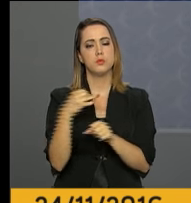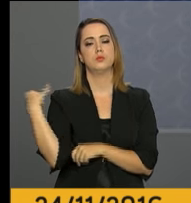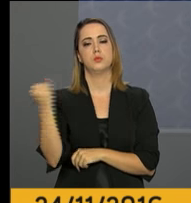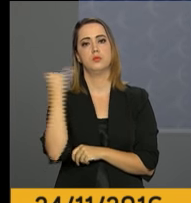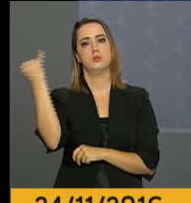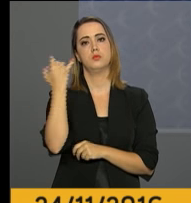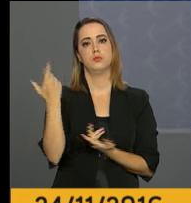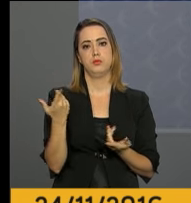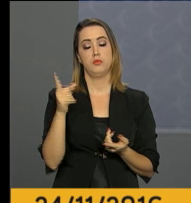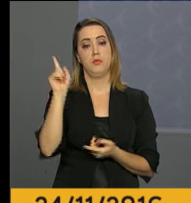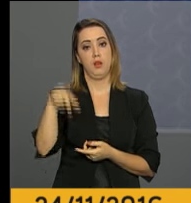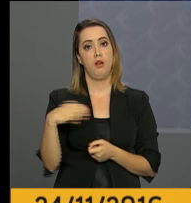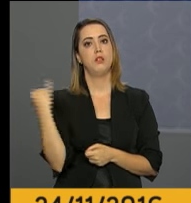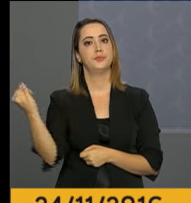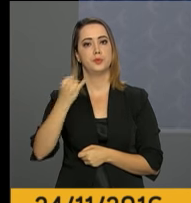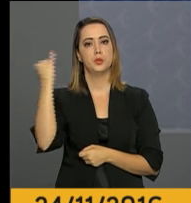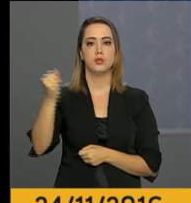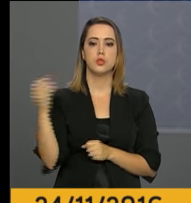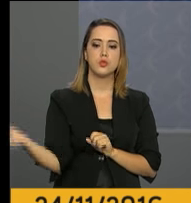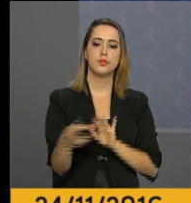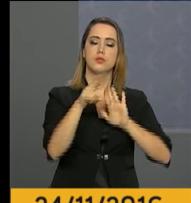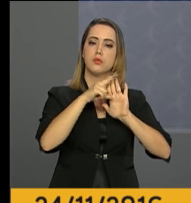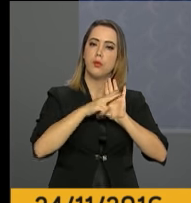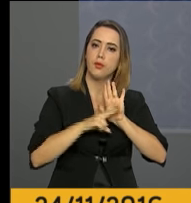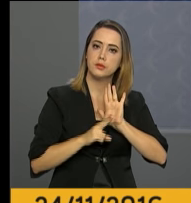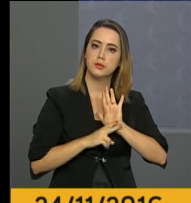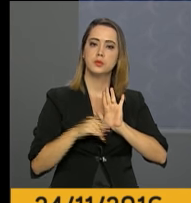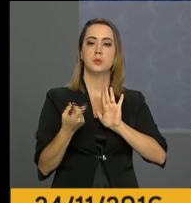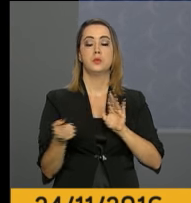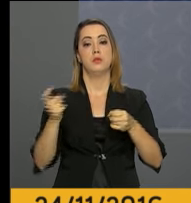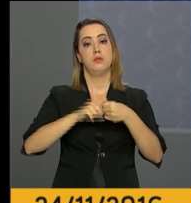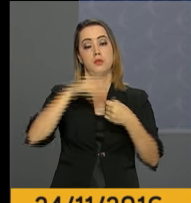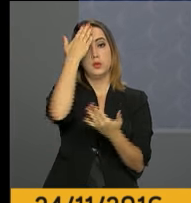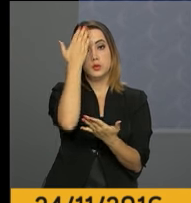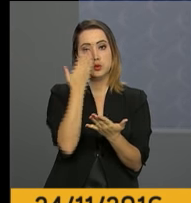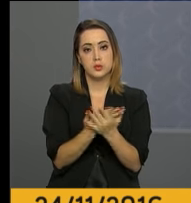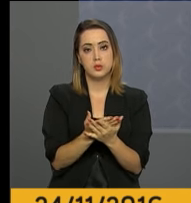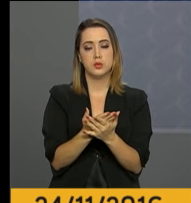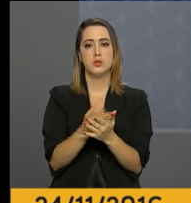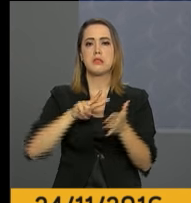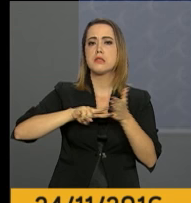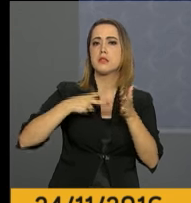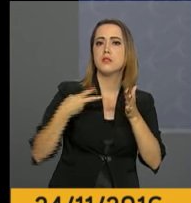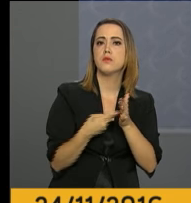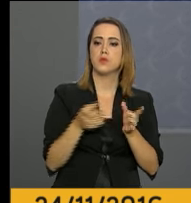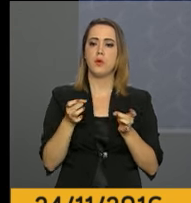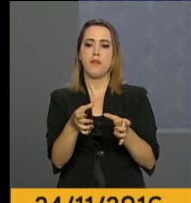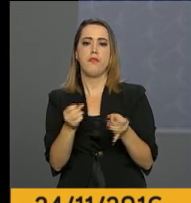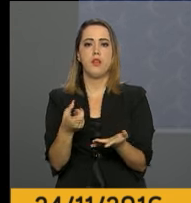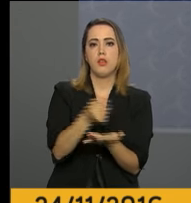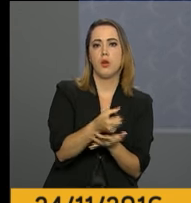eh São reformas cruciais para o resgate da confiança que se traduz em investimento consumo